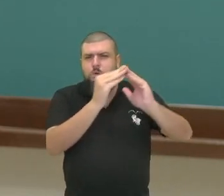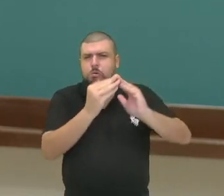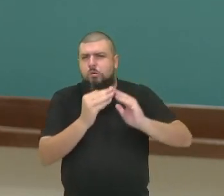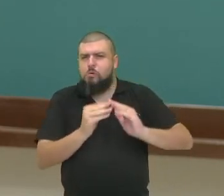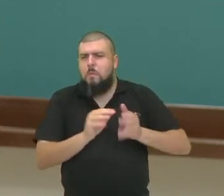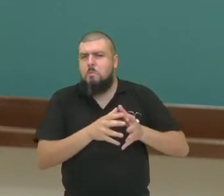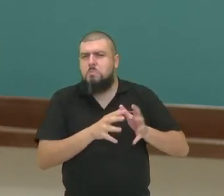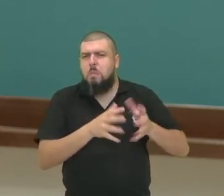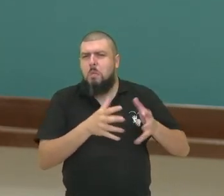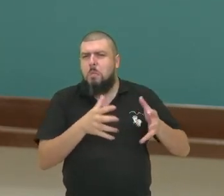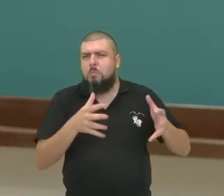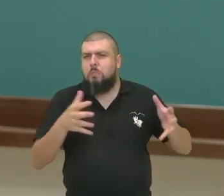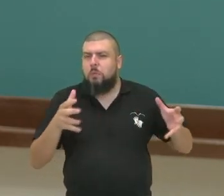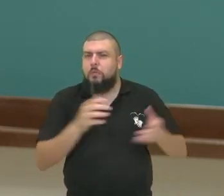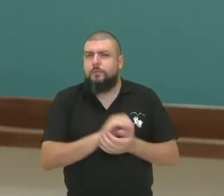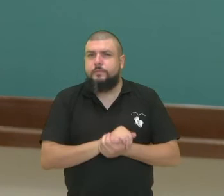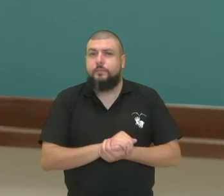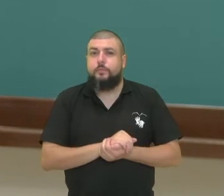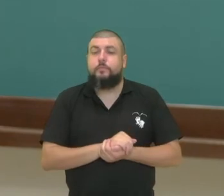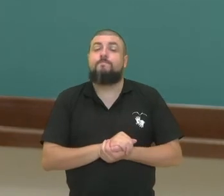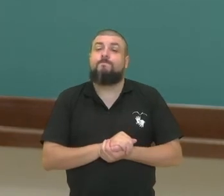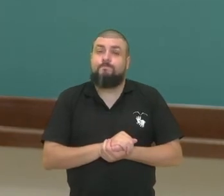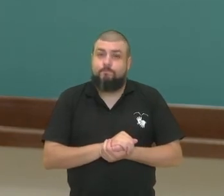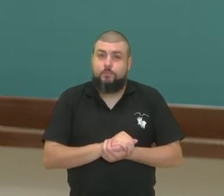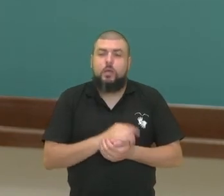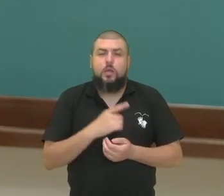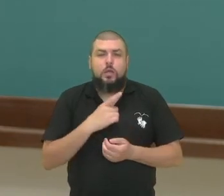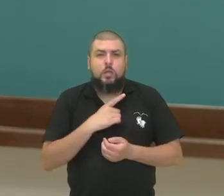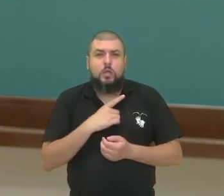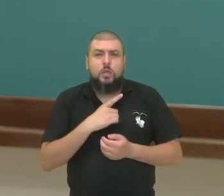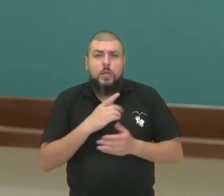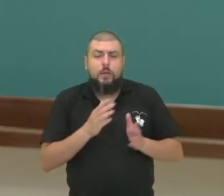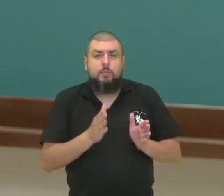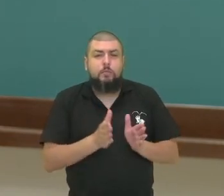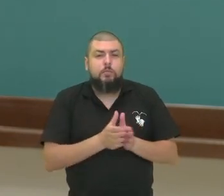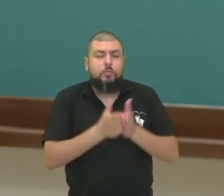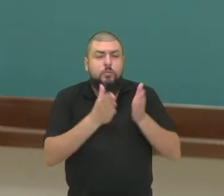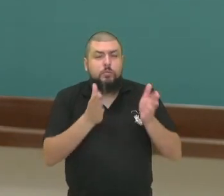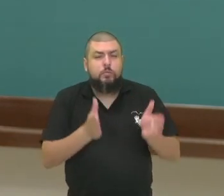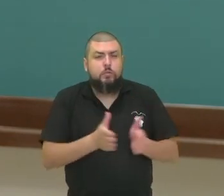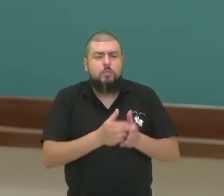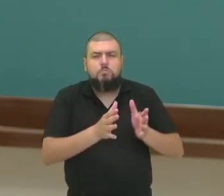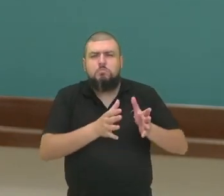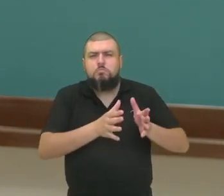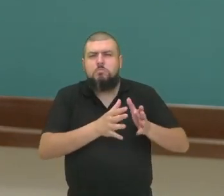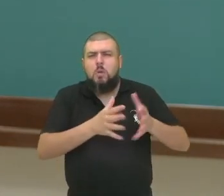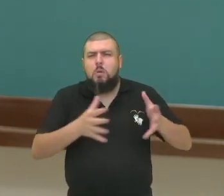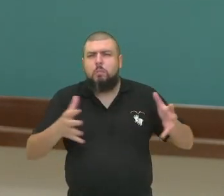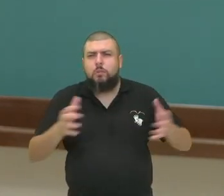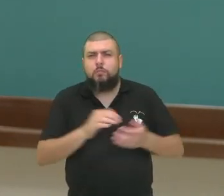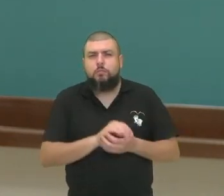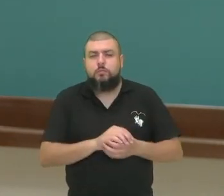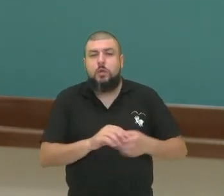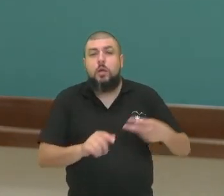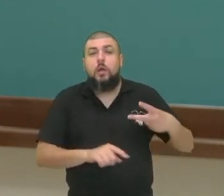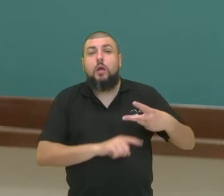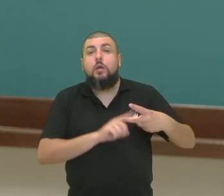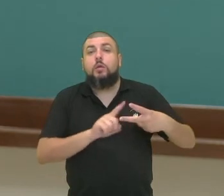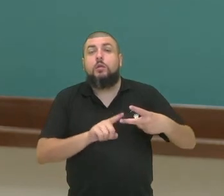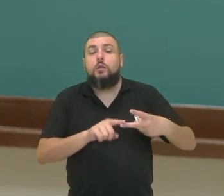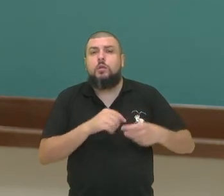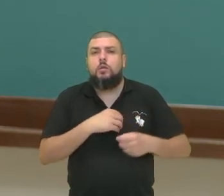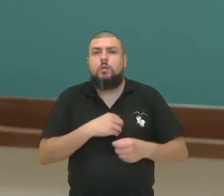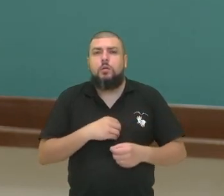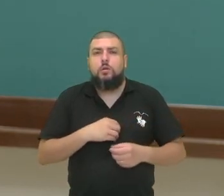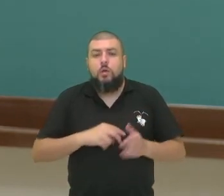das grandes cidades. Então você vai ter esse aumento aí da pobreza urbana. Outra coisa, os baixos salários e a perda de poder